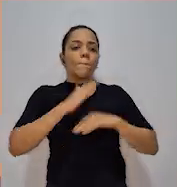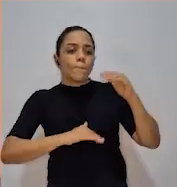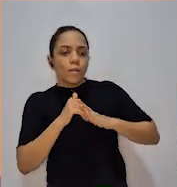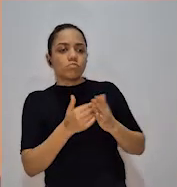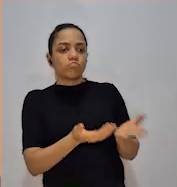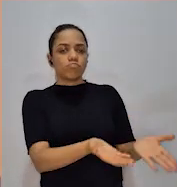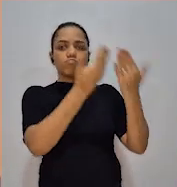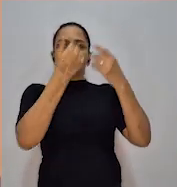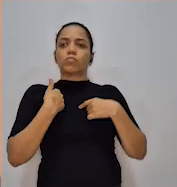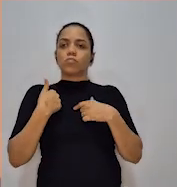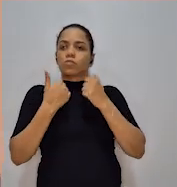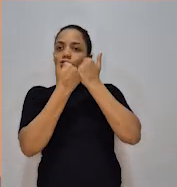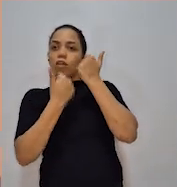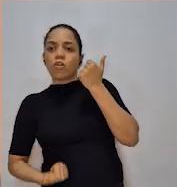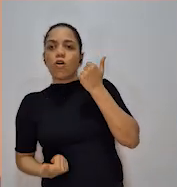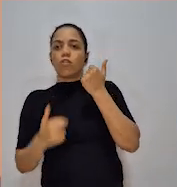seleção para cargos de alta gestão.